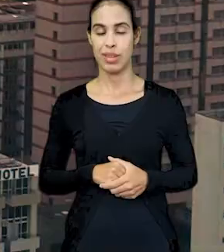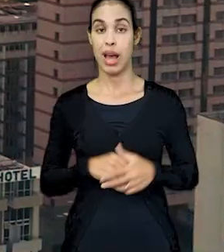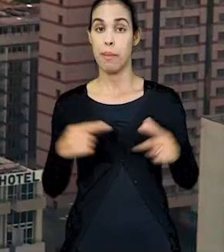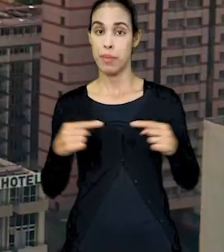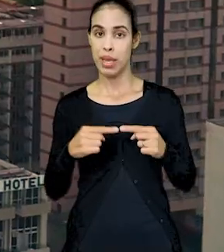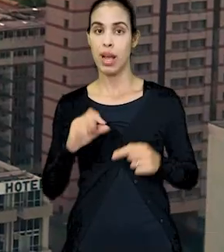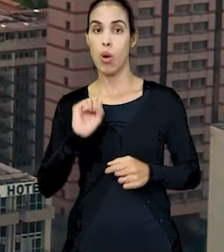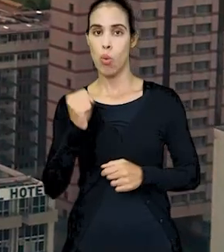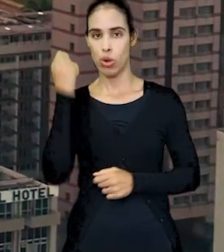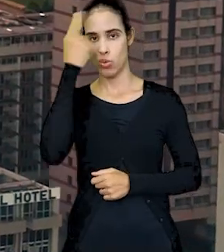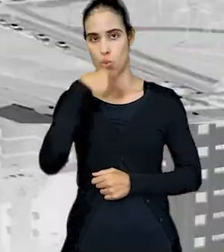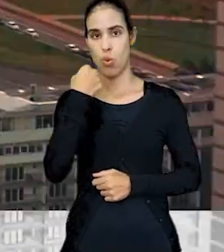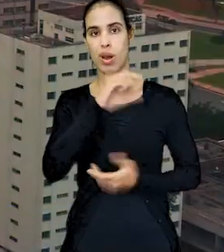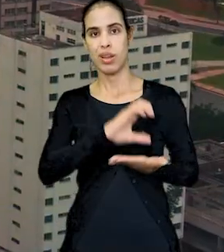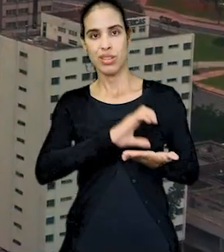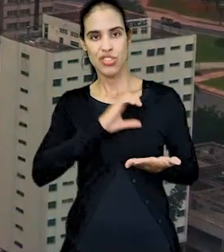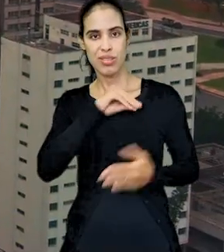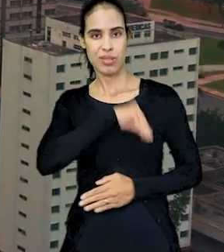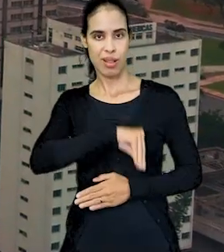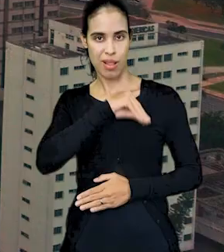salário.